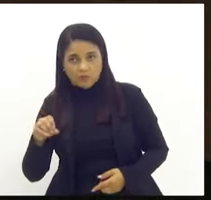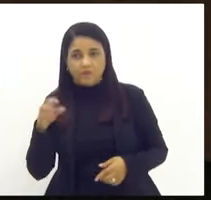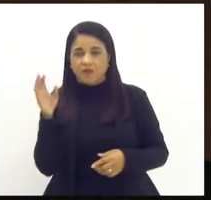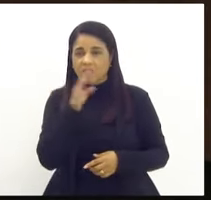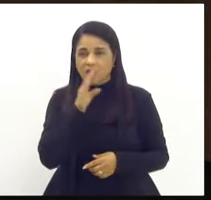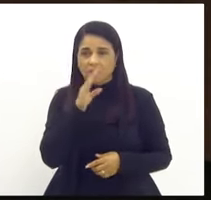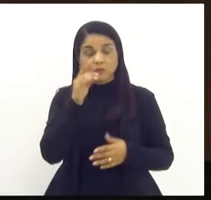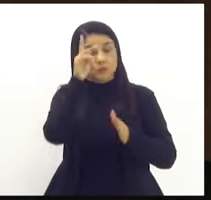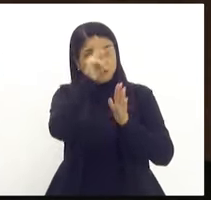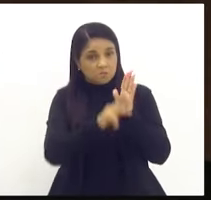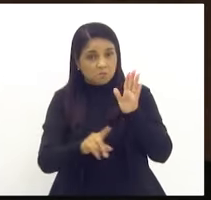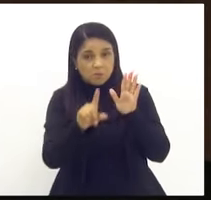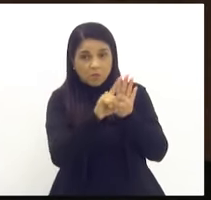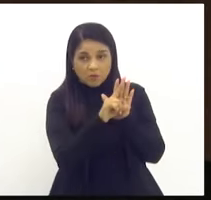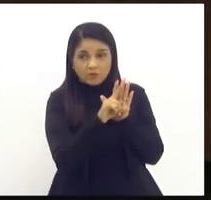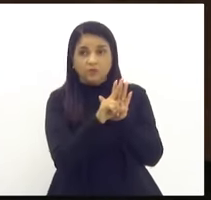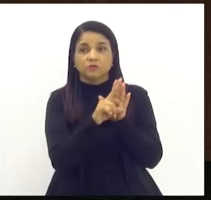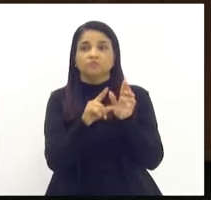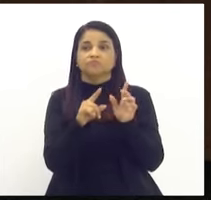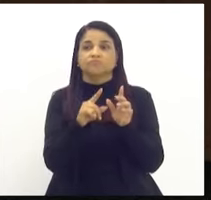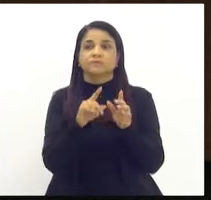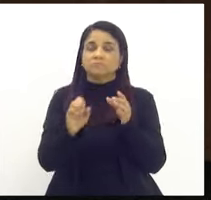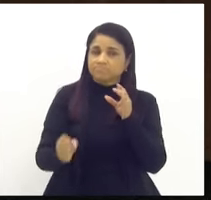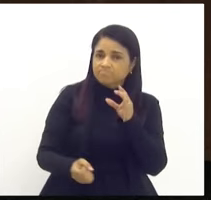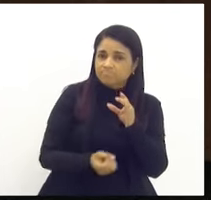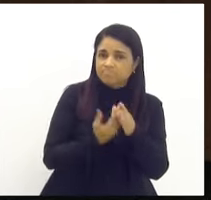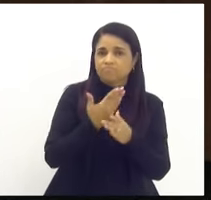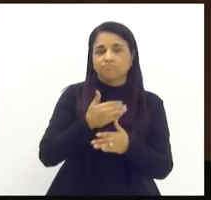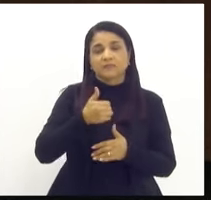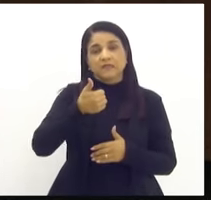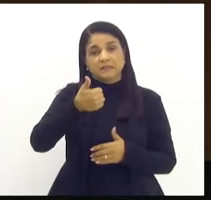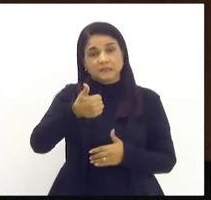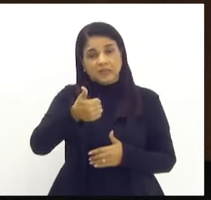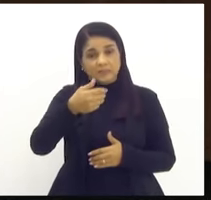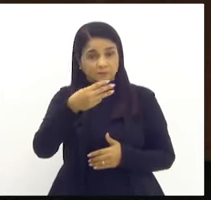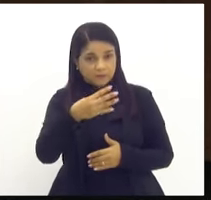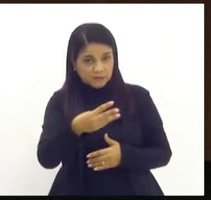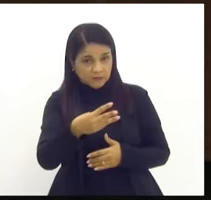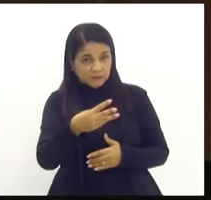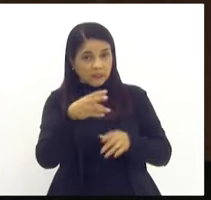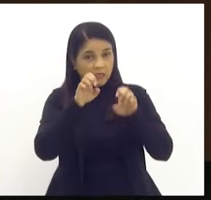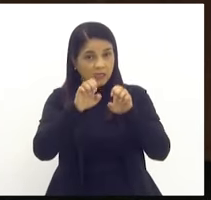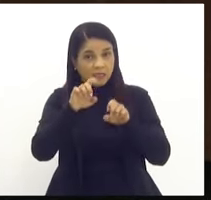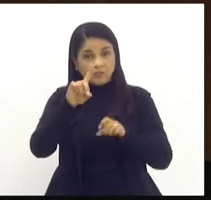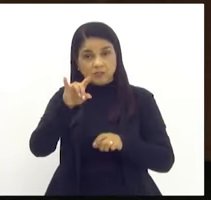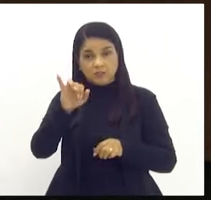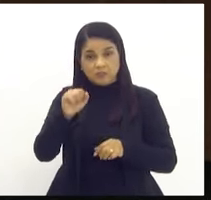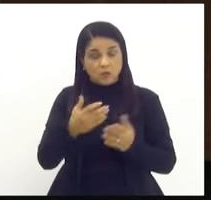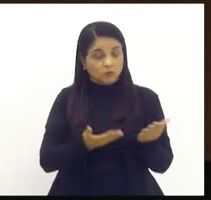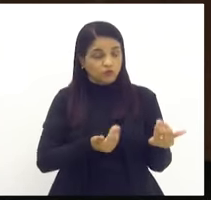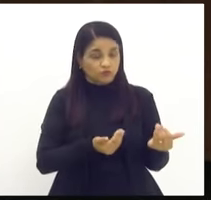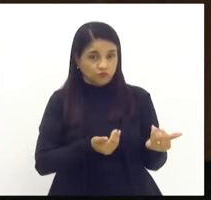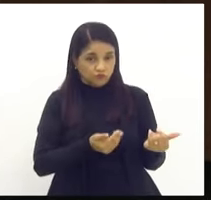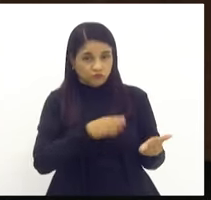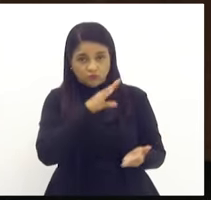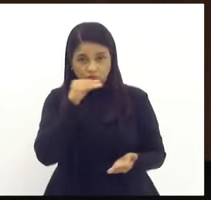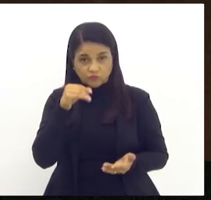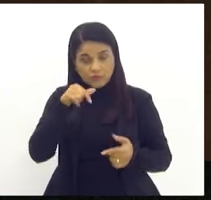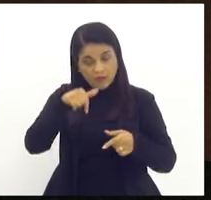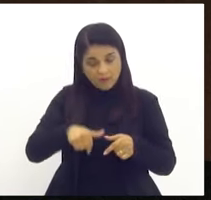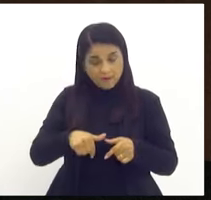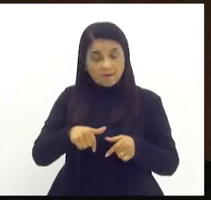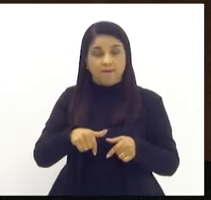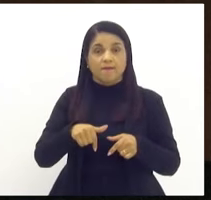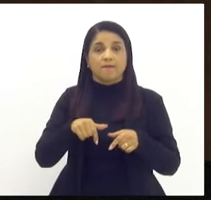pois esse projeto também é oriundo da 13ª edição do Parlamento juvenil uma edição que ocorreu aqui na